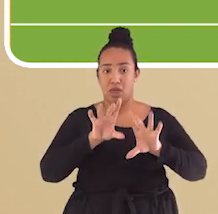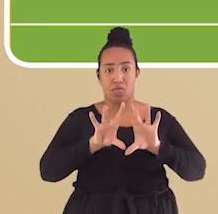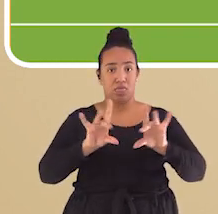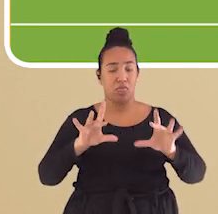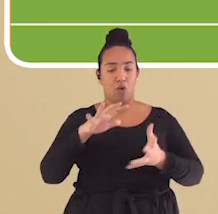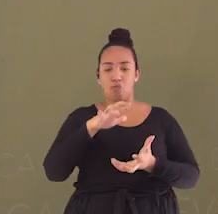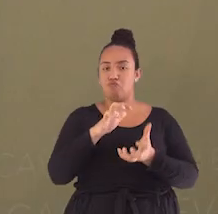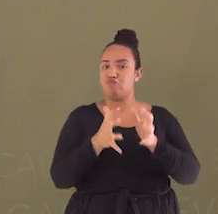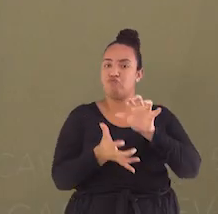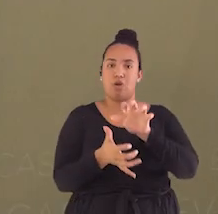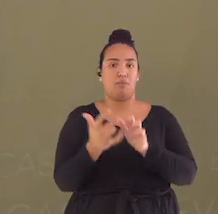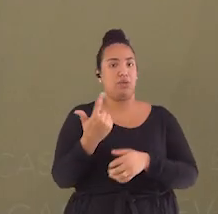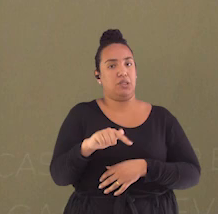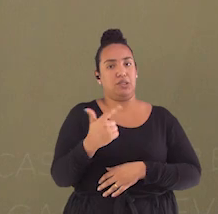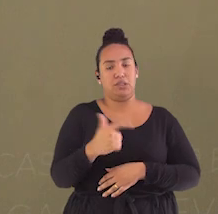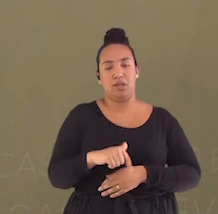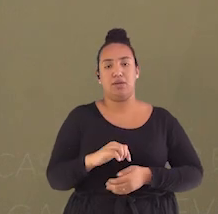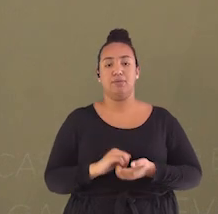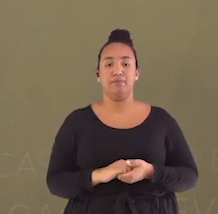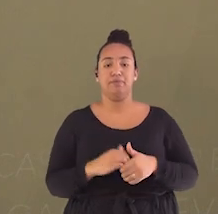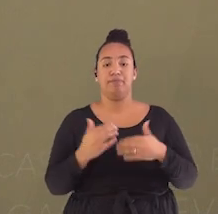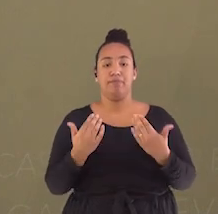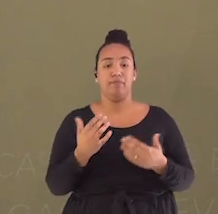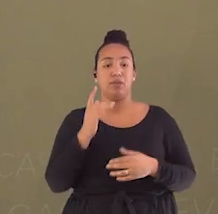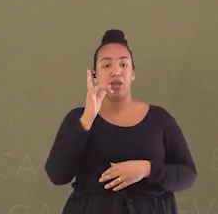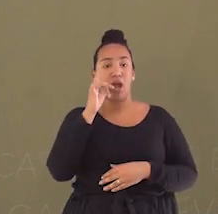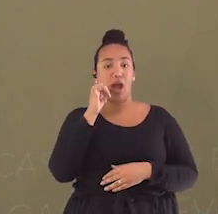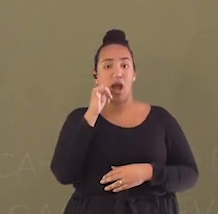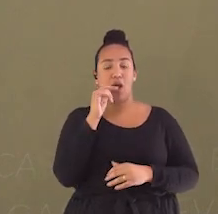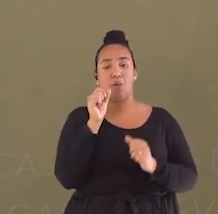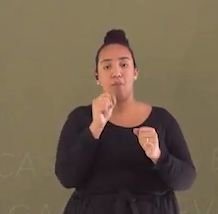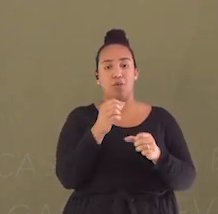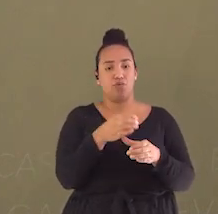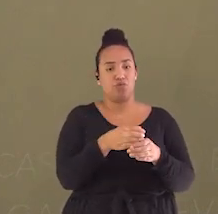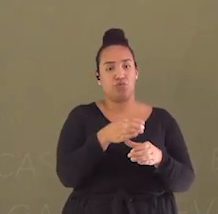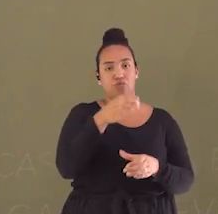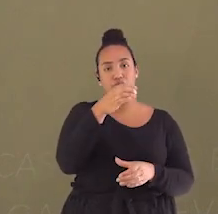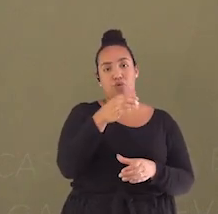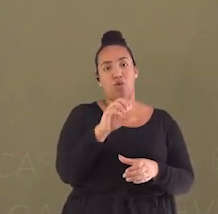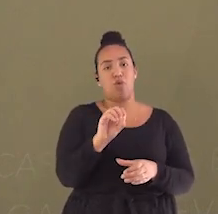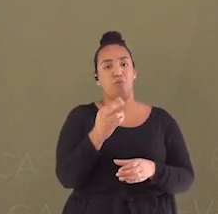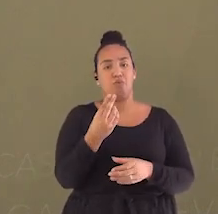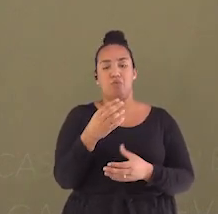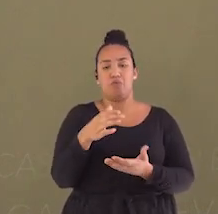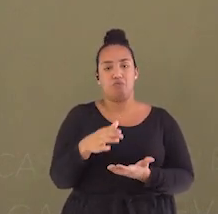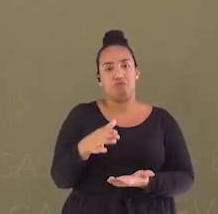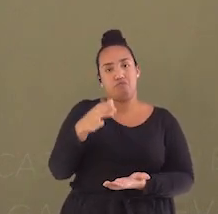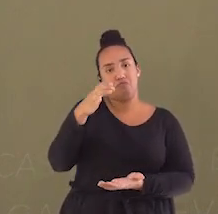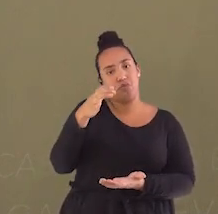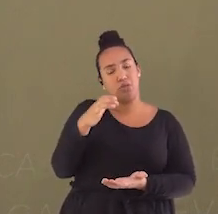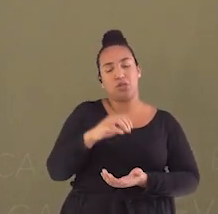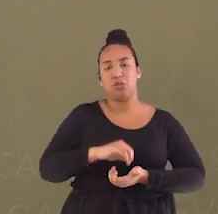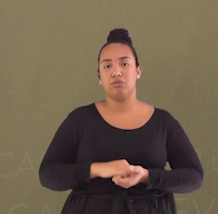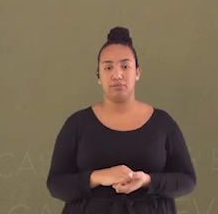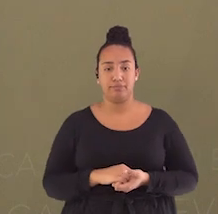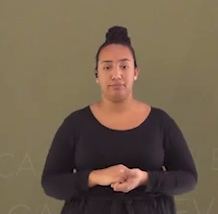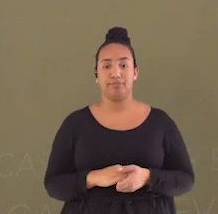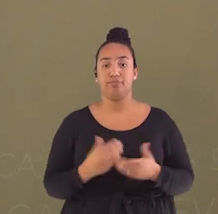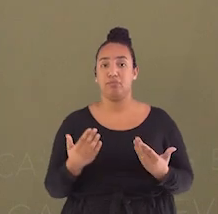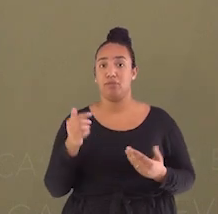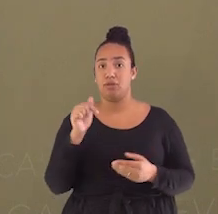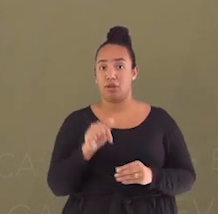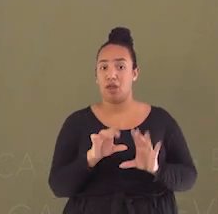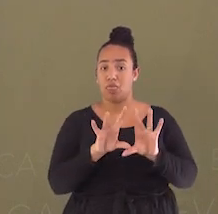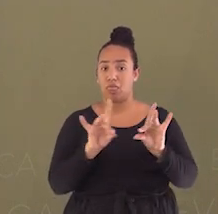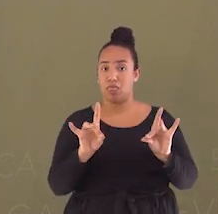formato próprio. Por isso, a água ganha o formato do copo ou da jarra onde colocamos. Nesse estado, seu